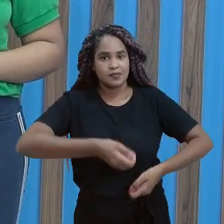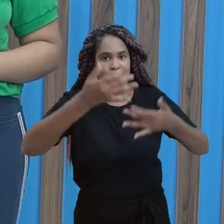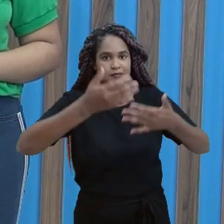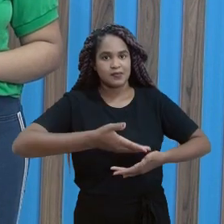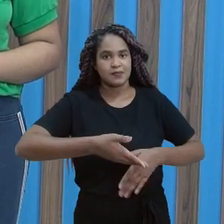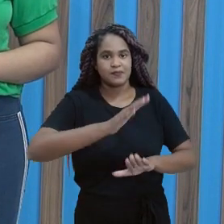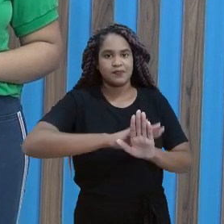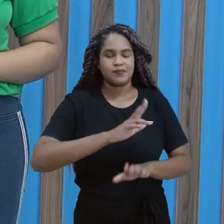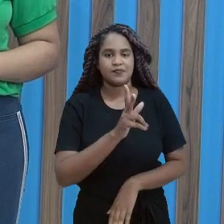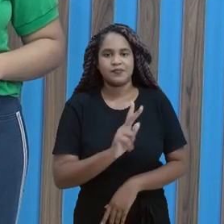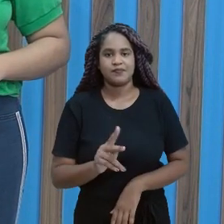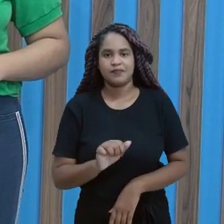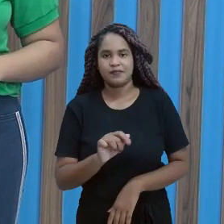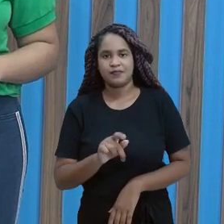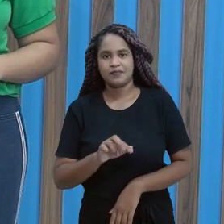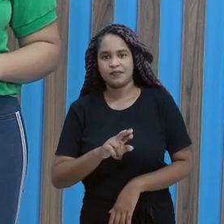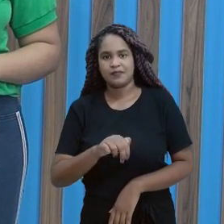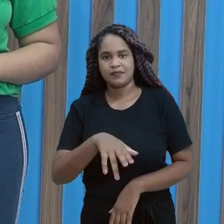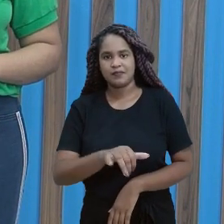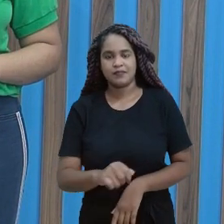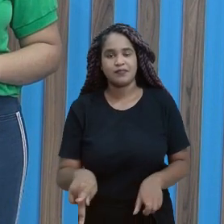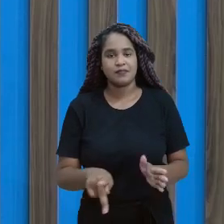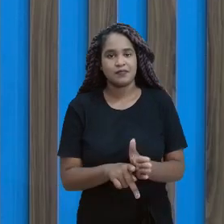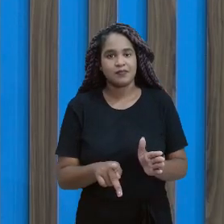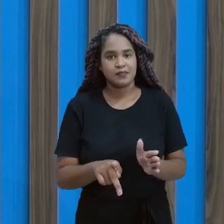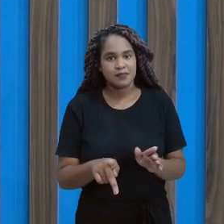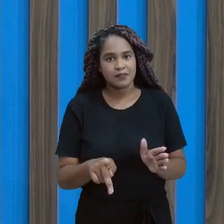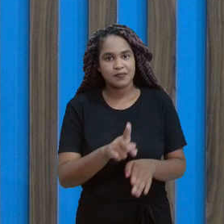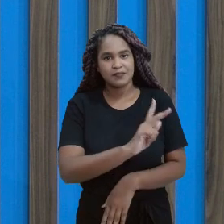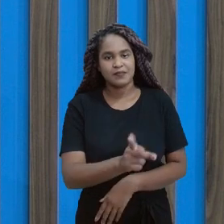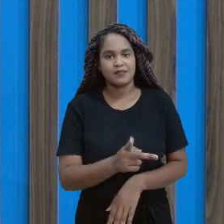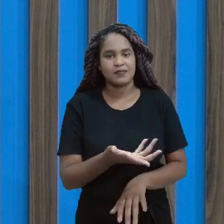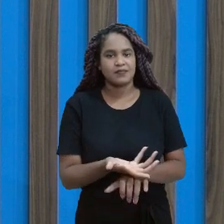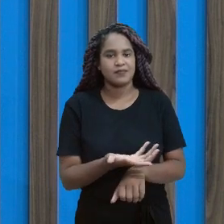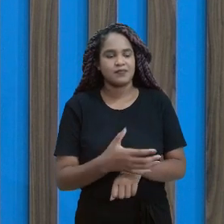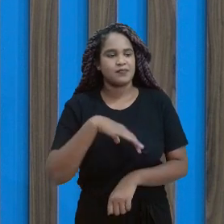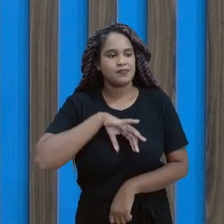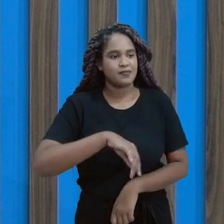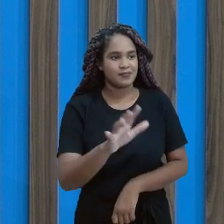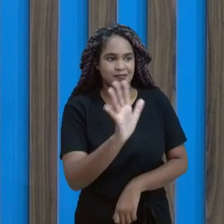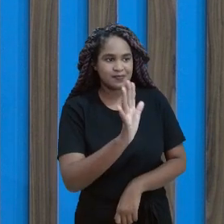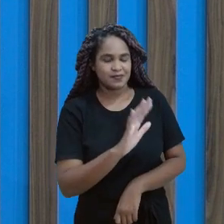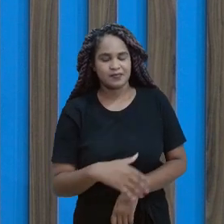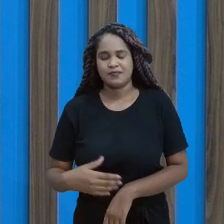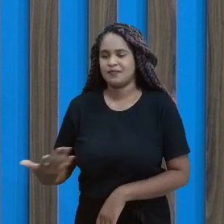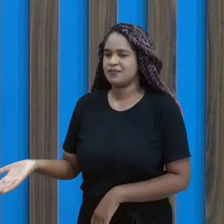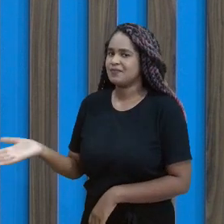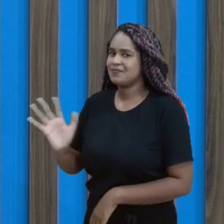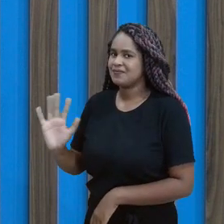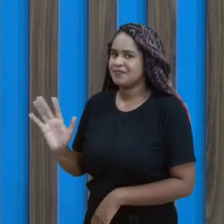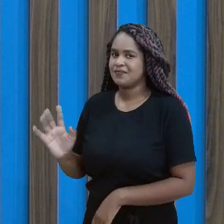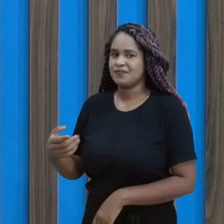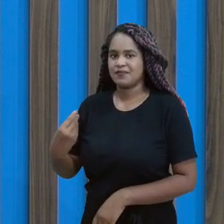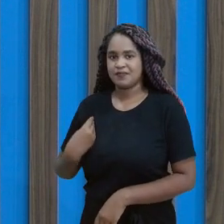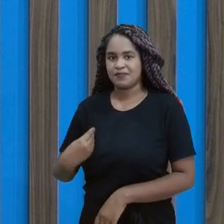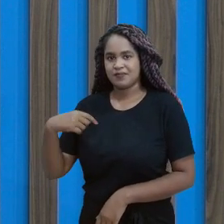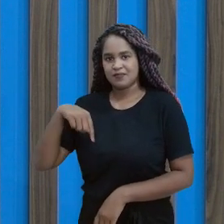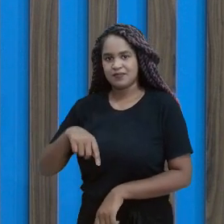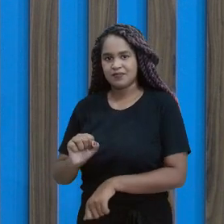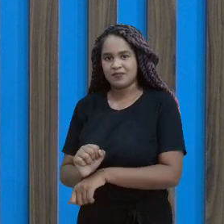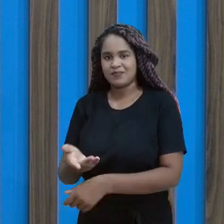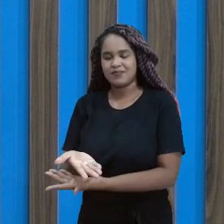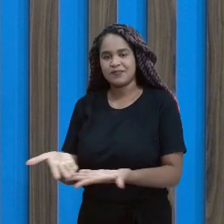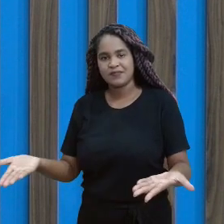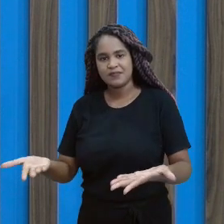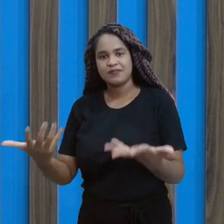é a professora Adriana Maria, também de língua portuguesa. Vamos dar um oi para ela? Olá, pessoal, estou aqui, tá? Aguardando